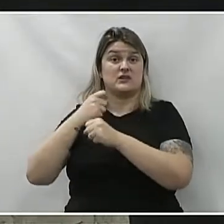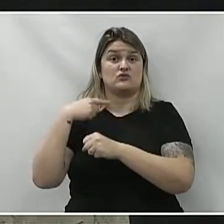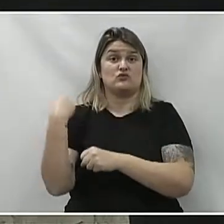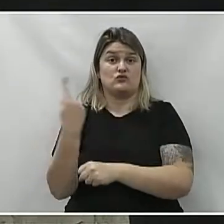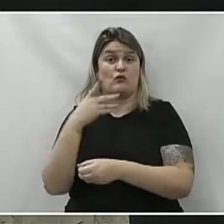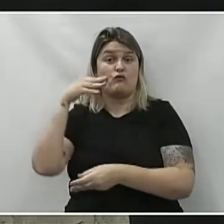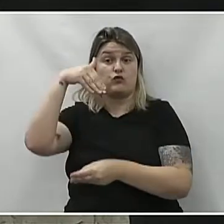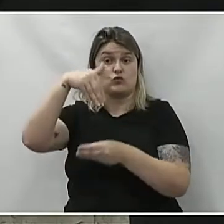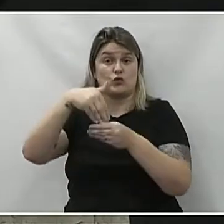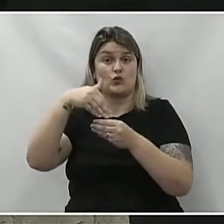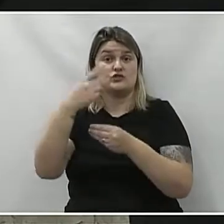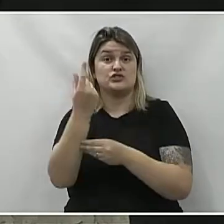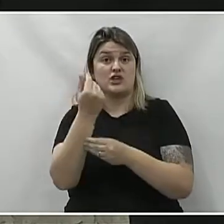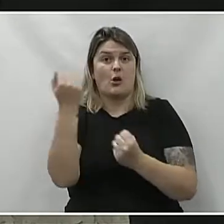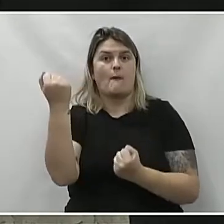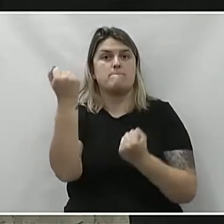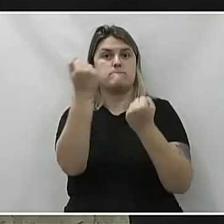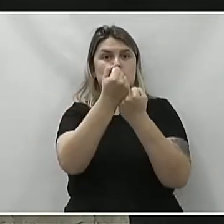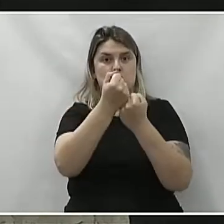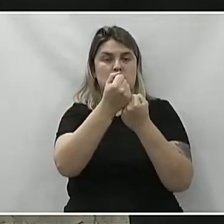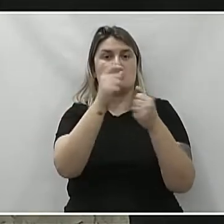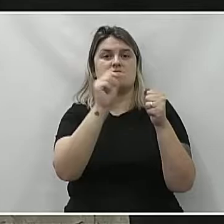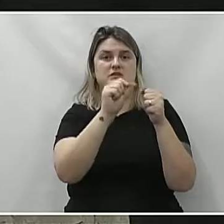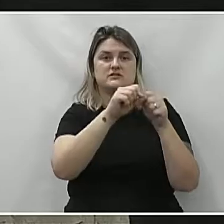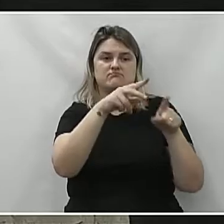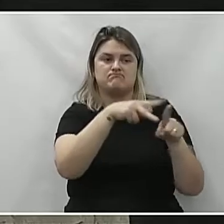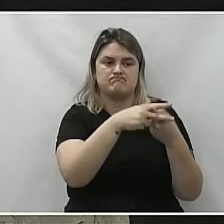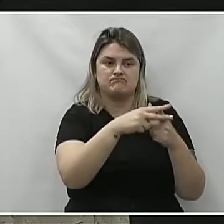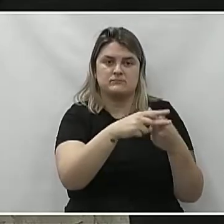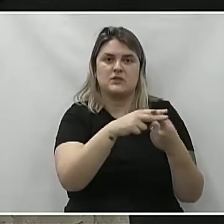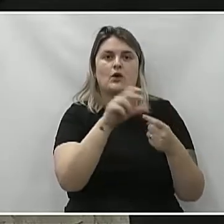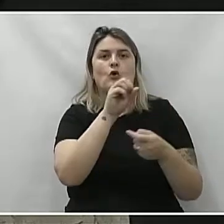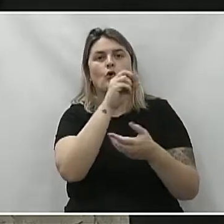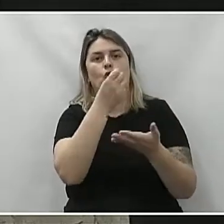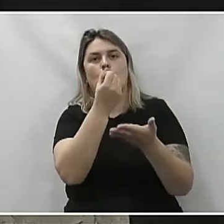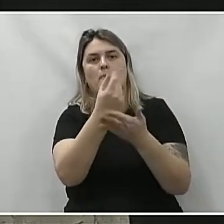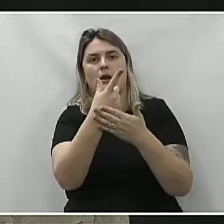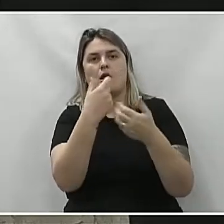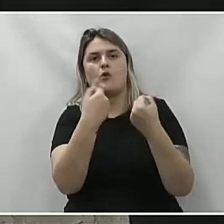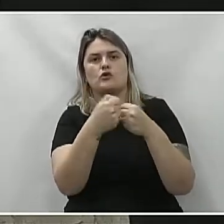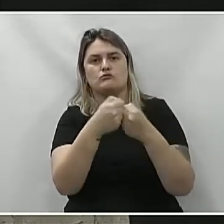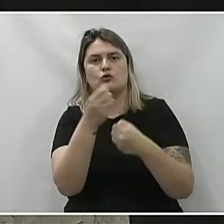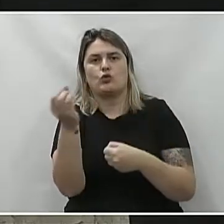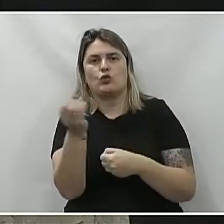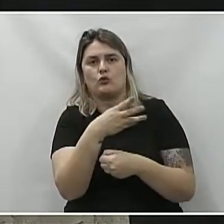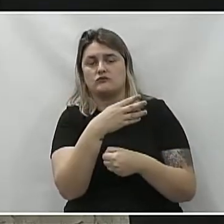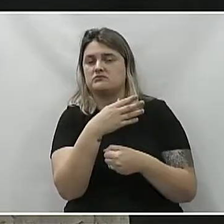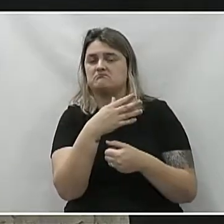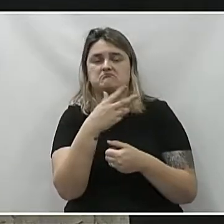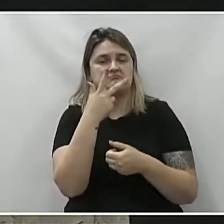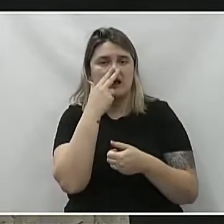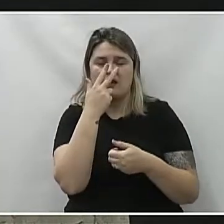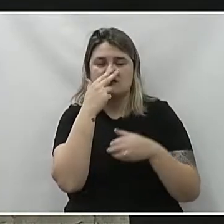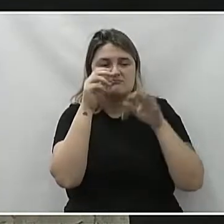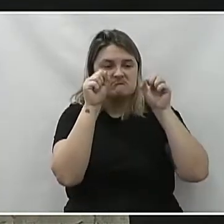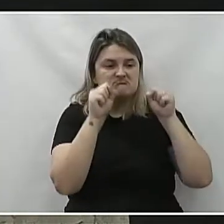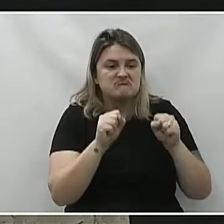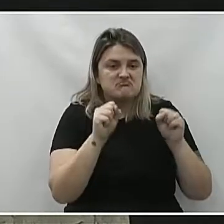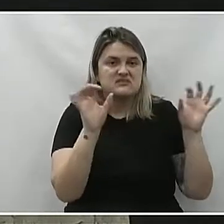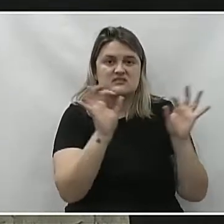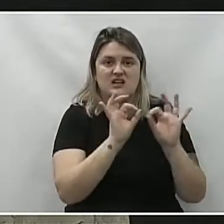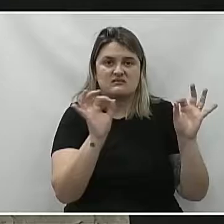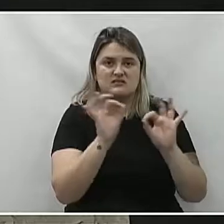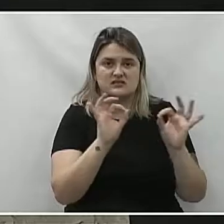empresa, que seria para essa manutenção, ou para adquirir veículo novo, e, infelizmente, acaba que não está